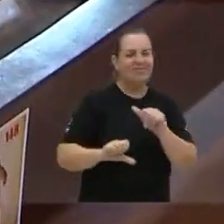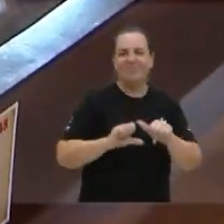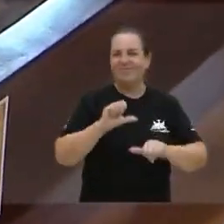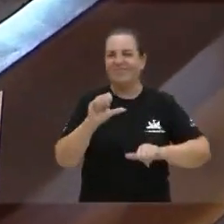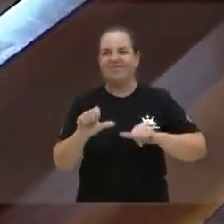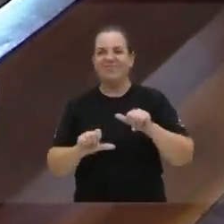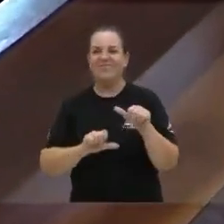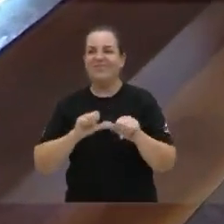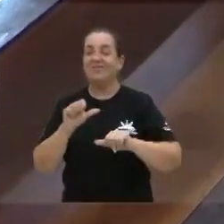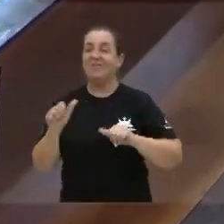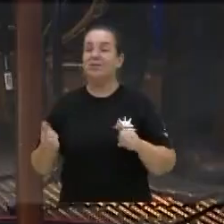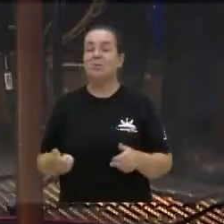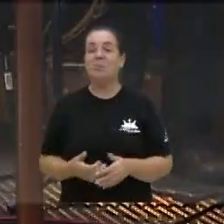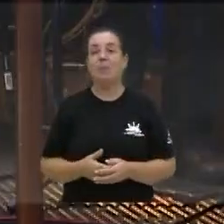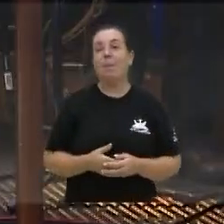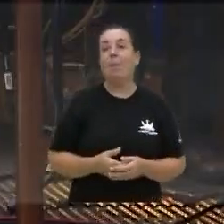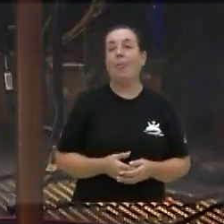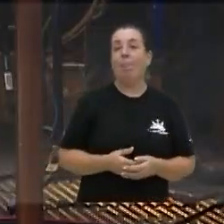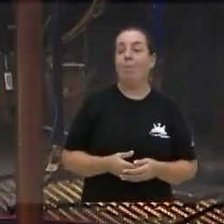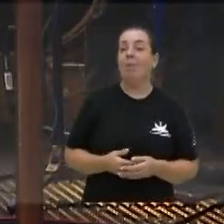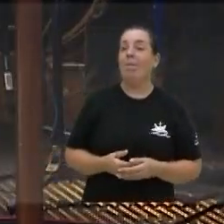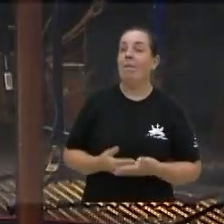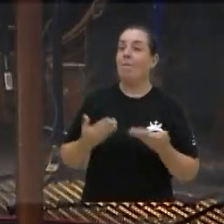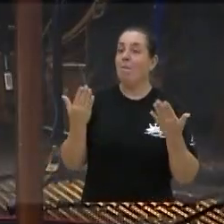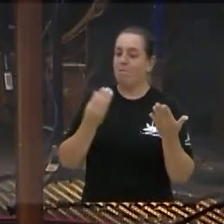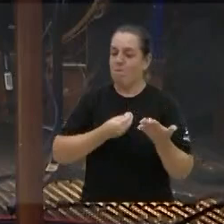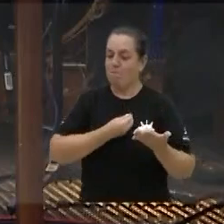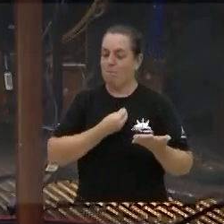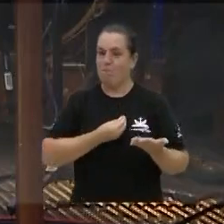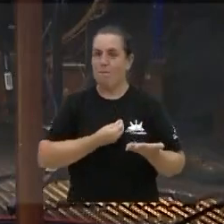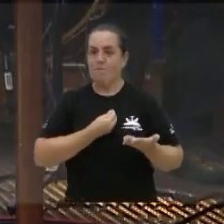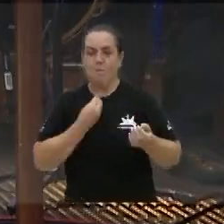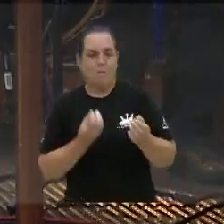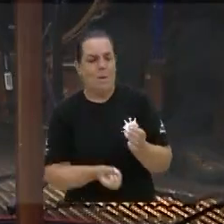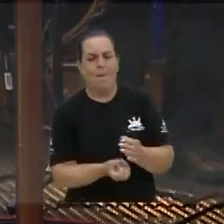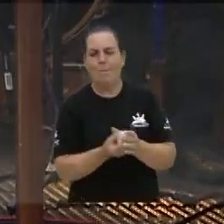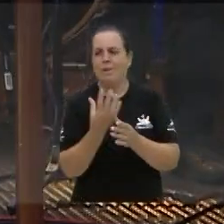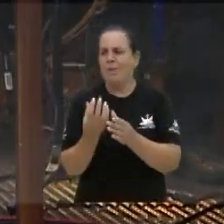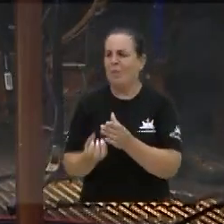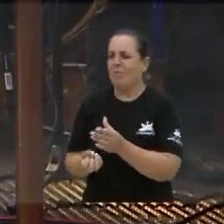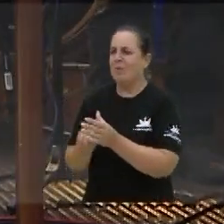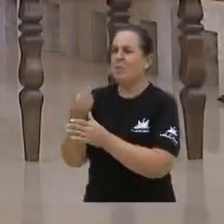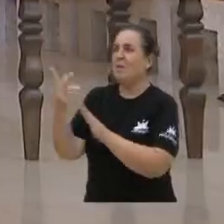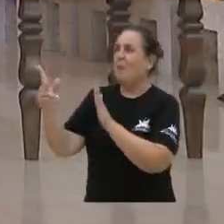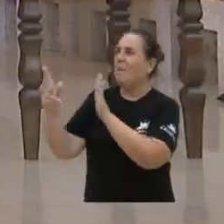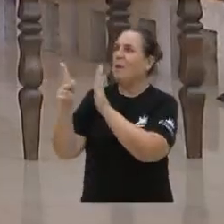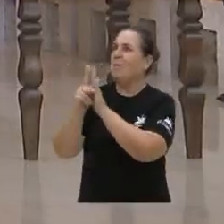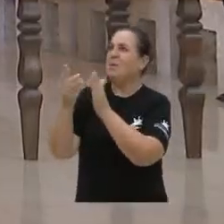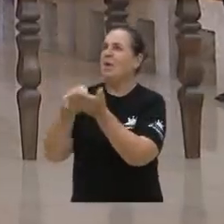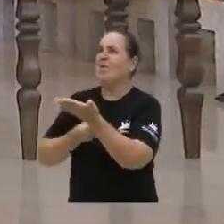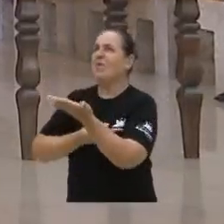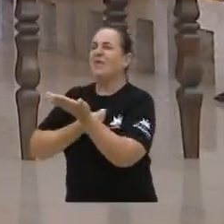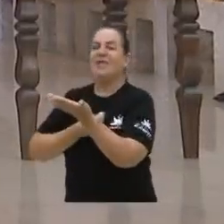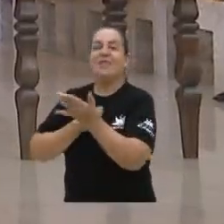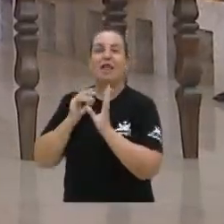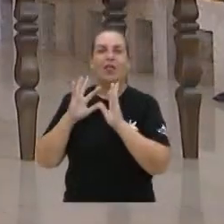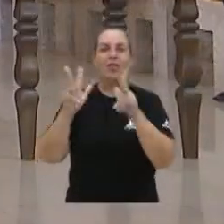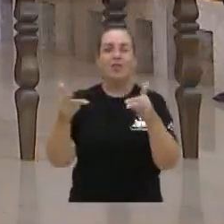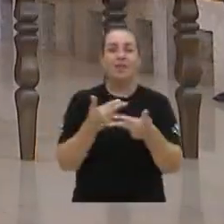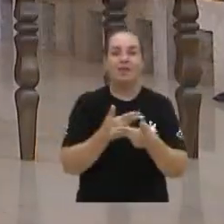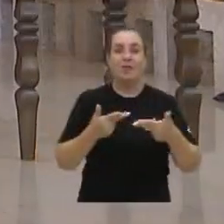as coisas. É vida que brota da vida, é fruto que cresce no